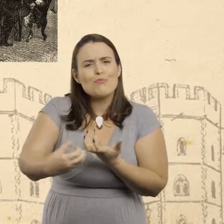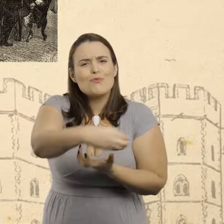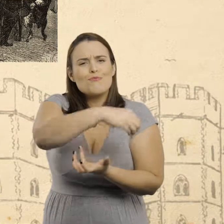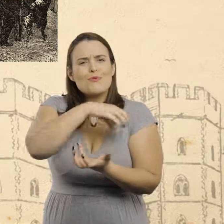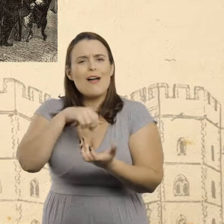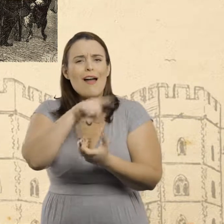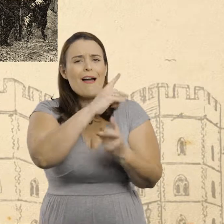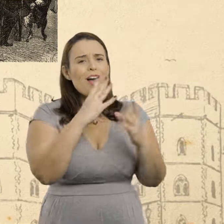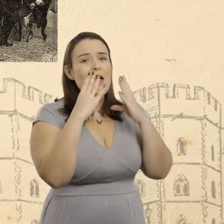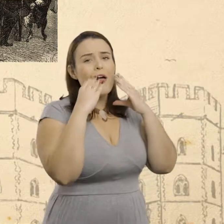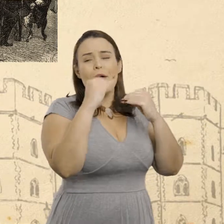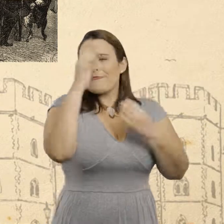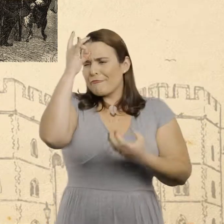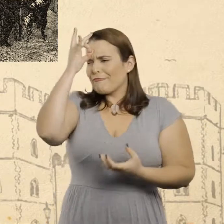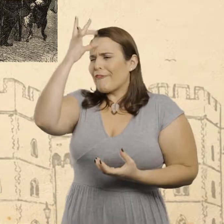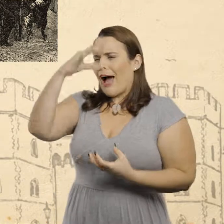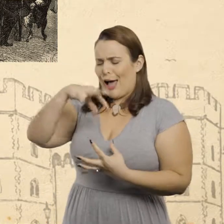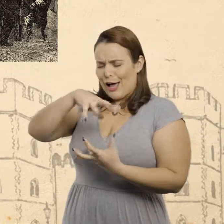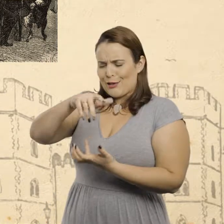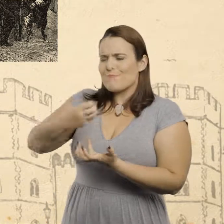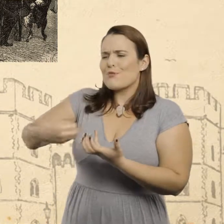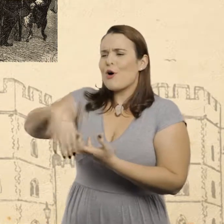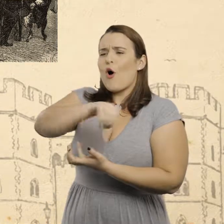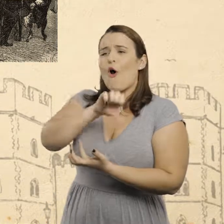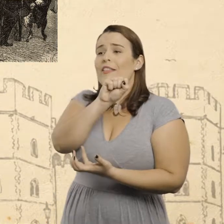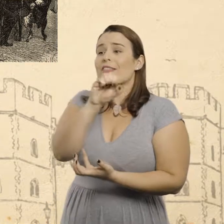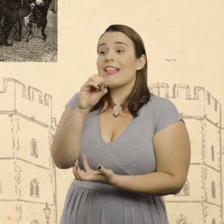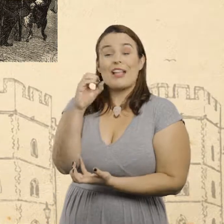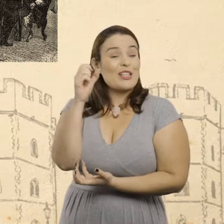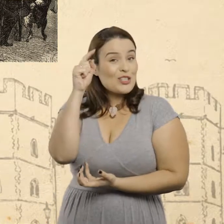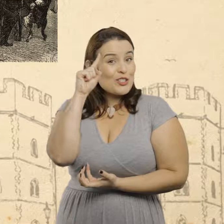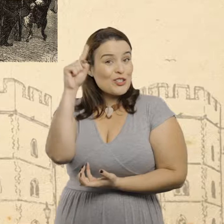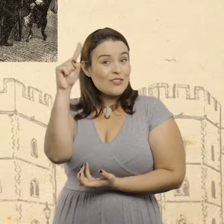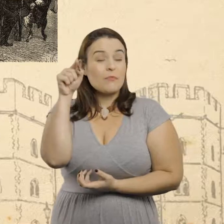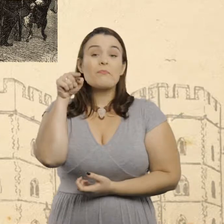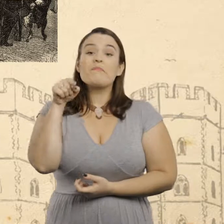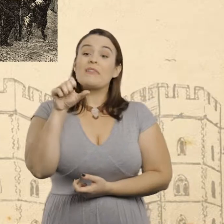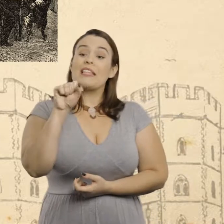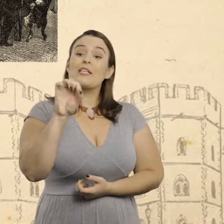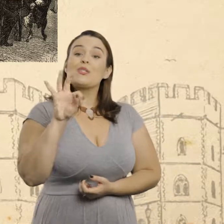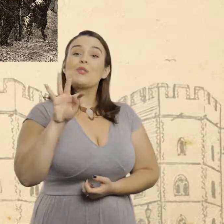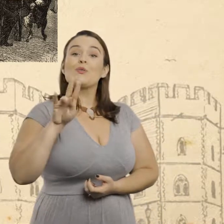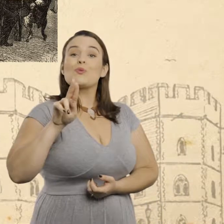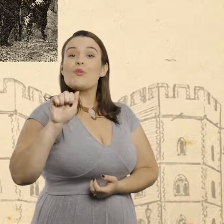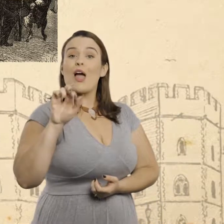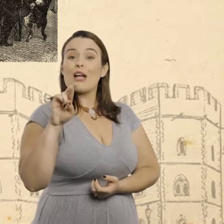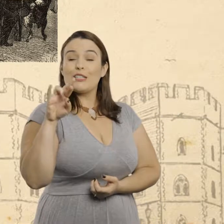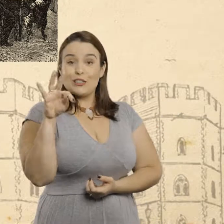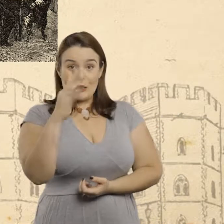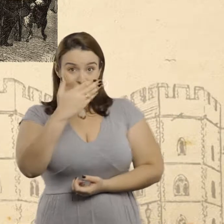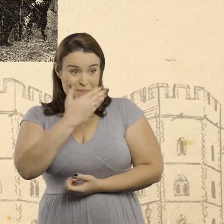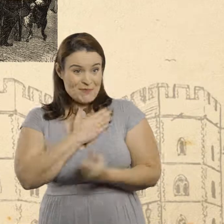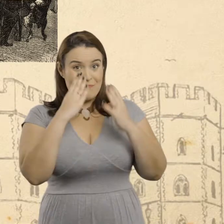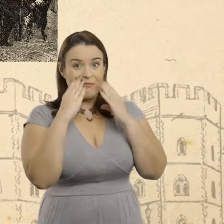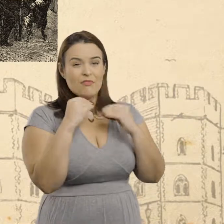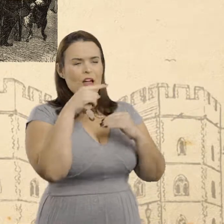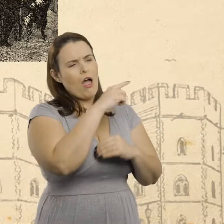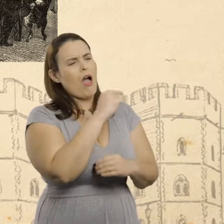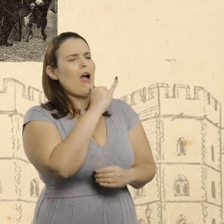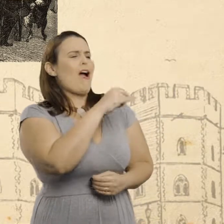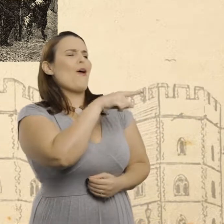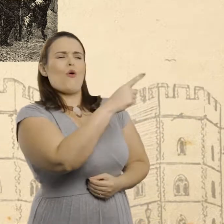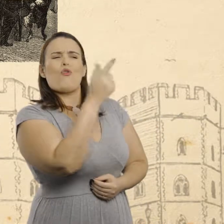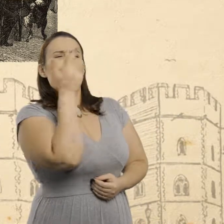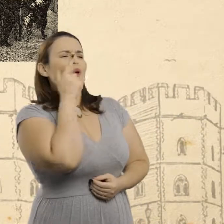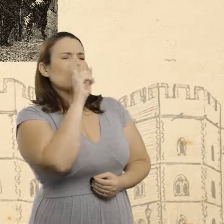80 dias, mas todo mundo duvidou. Stuart, um dos amigos de Phileas Fogg, disse que ele não conseguiria dar a